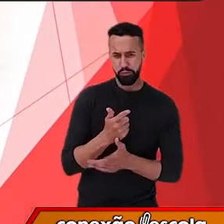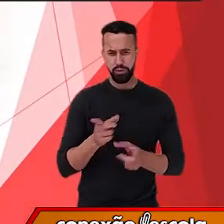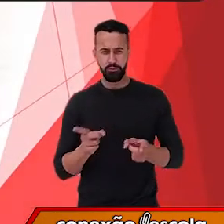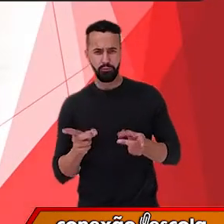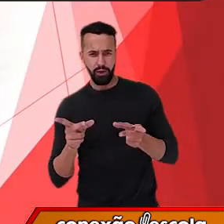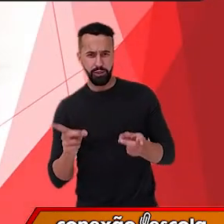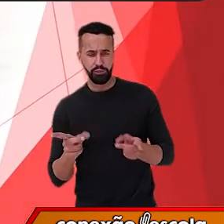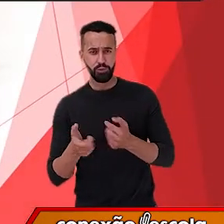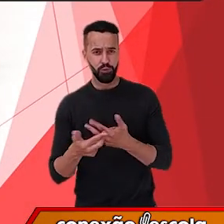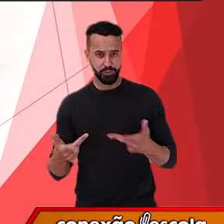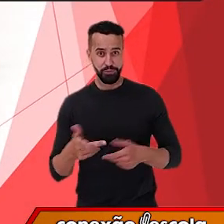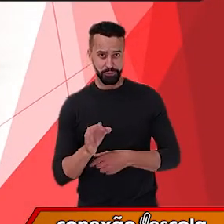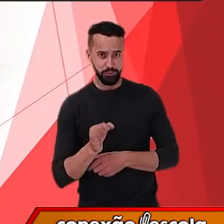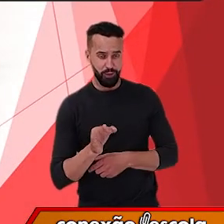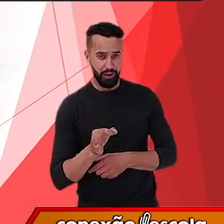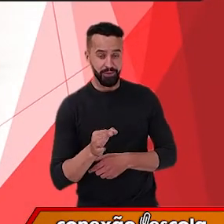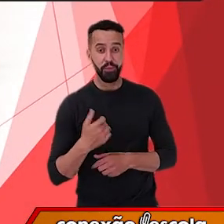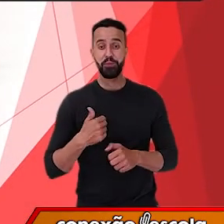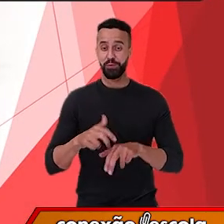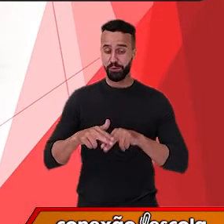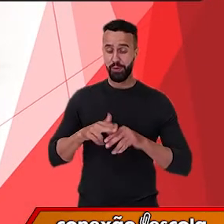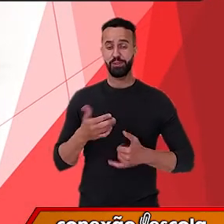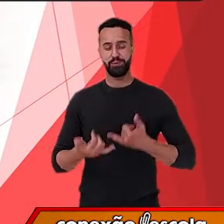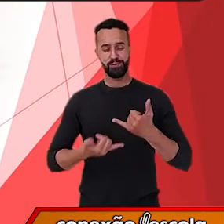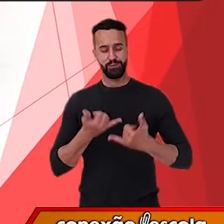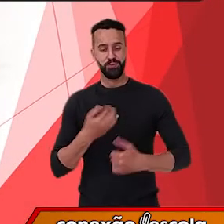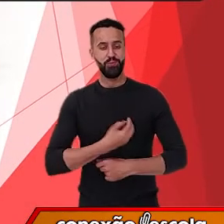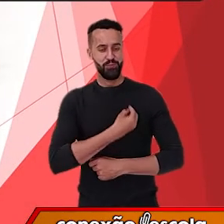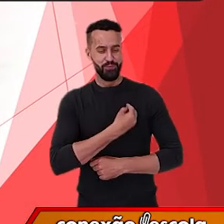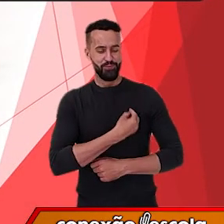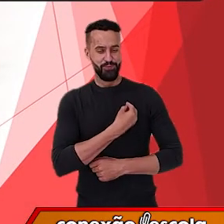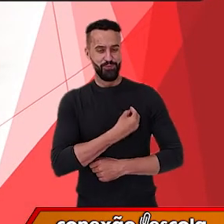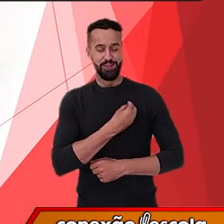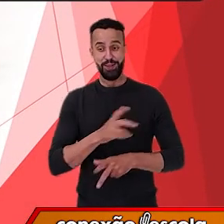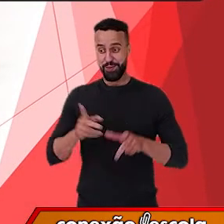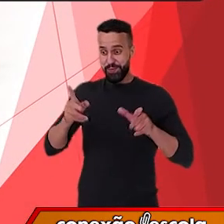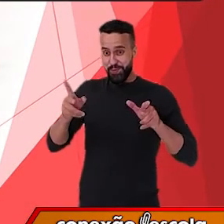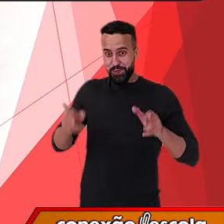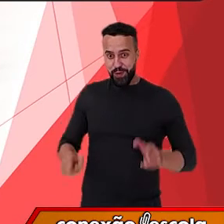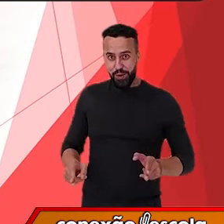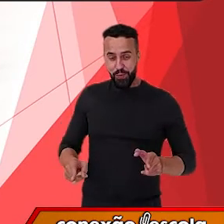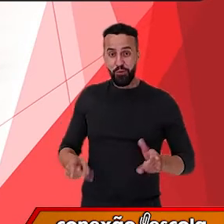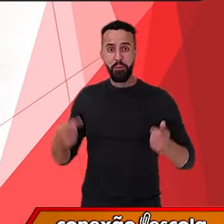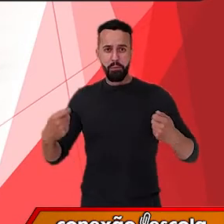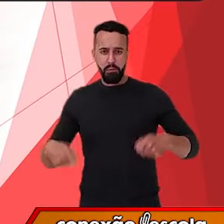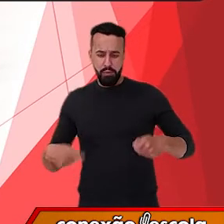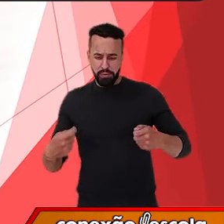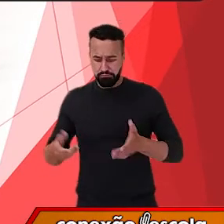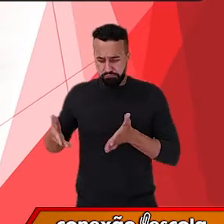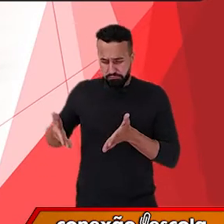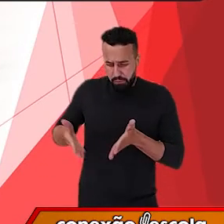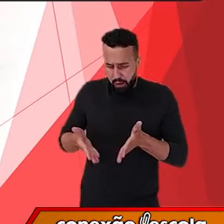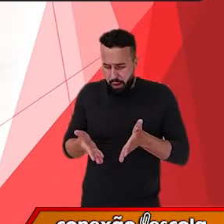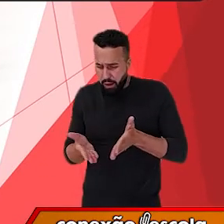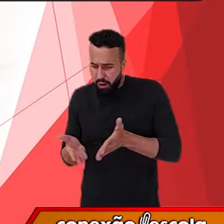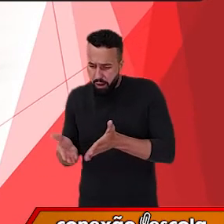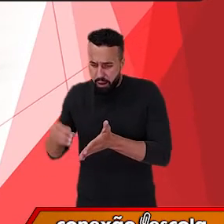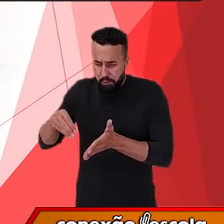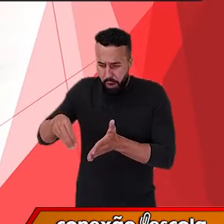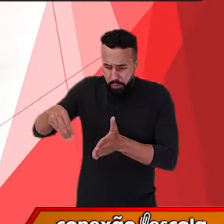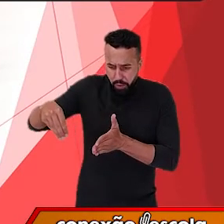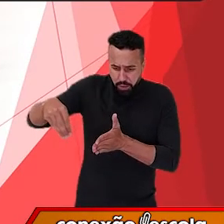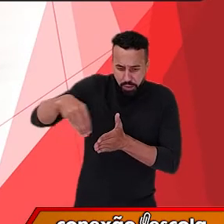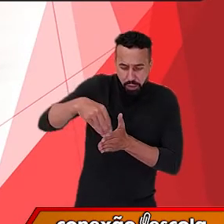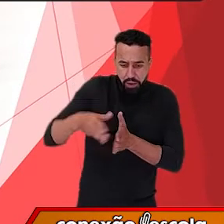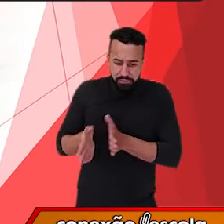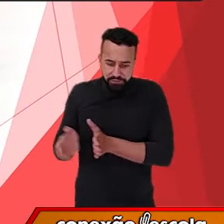várias coisas? Então, essa é a pegada do jogo da vida. Você tem que percorrer o caminho, executando